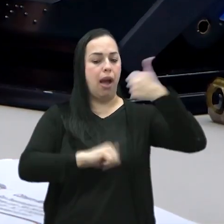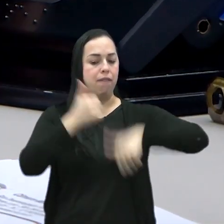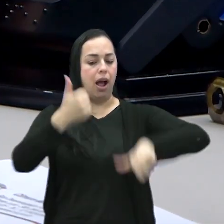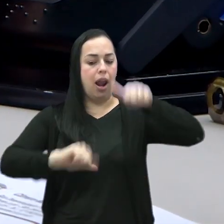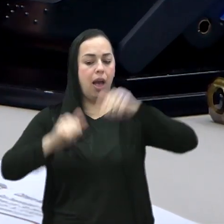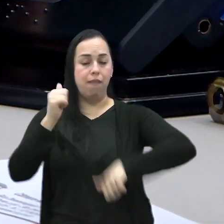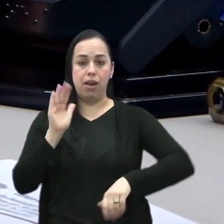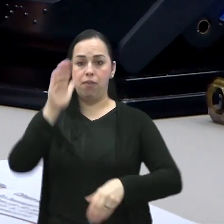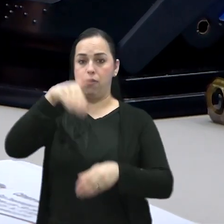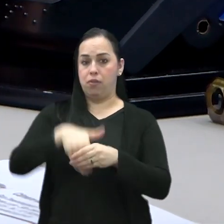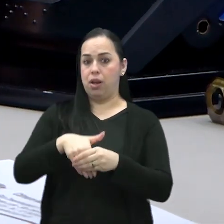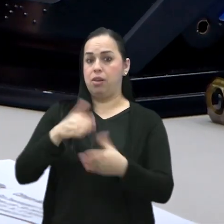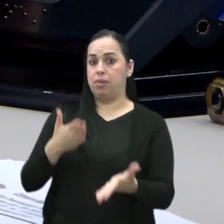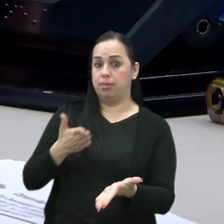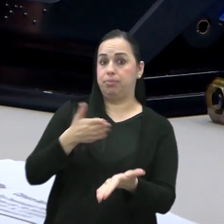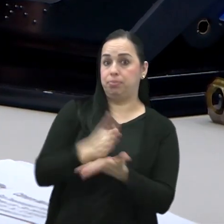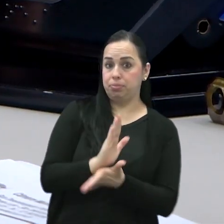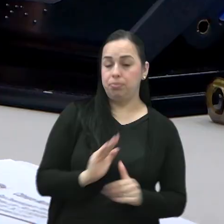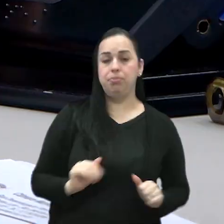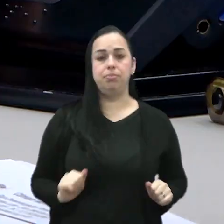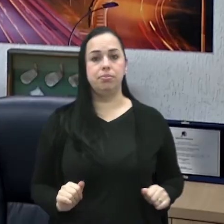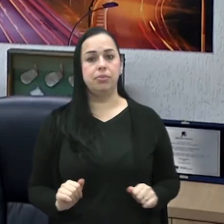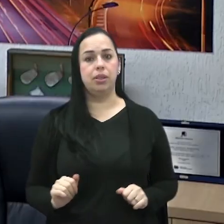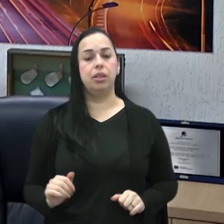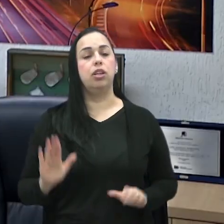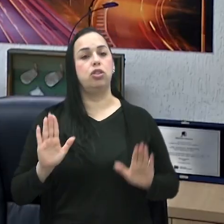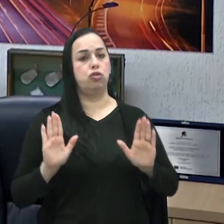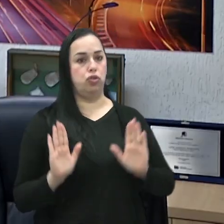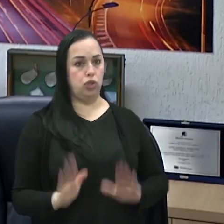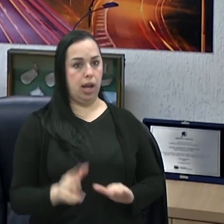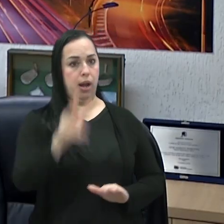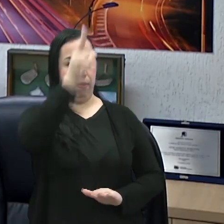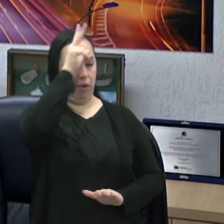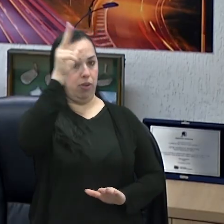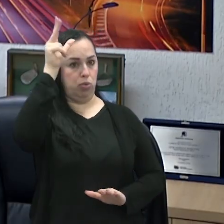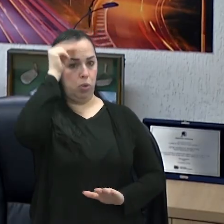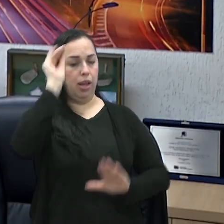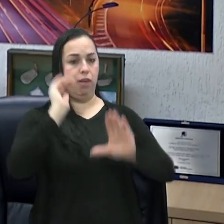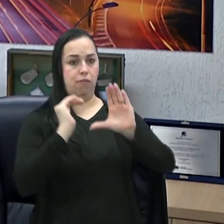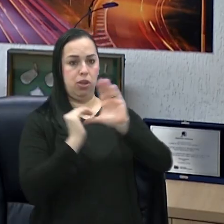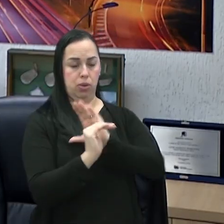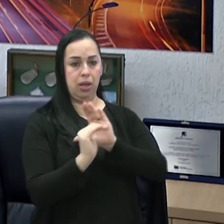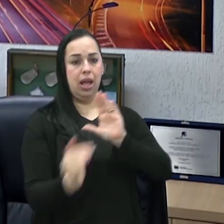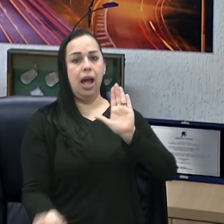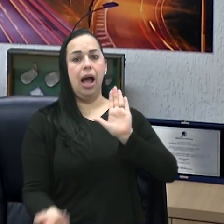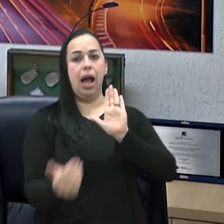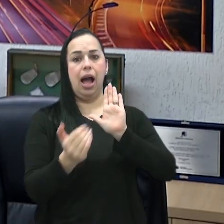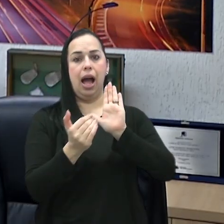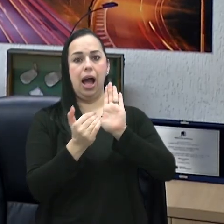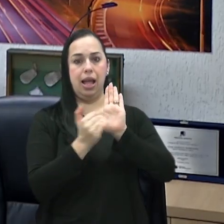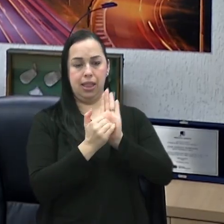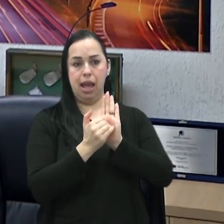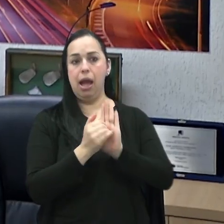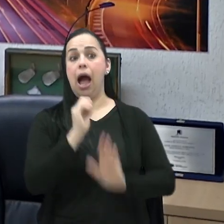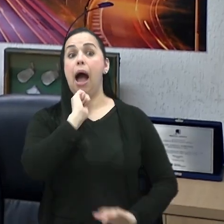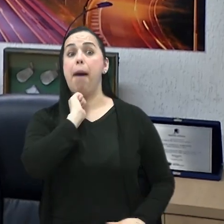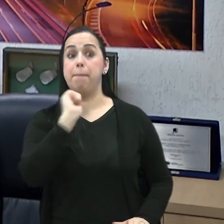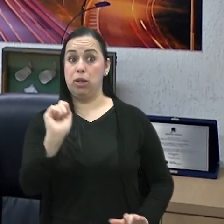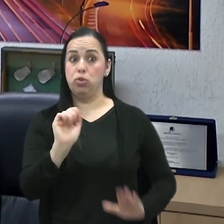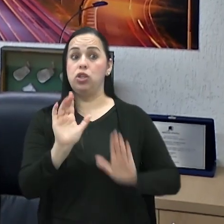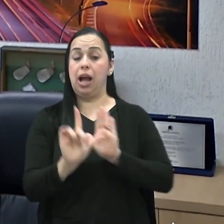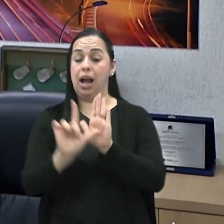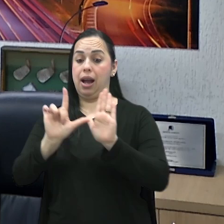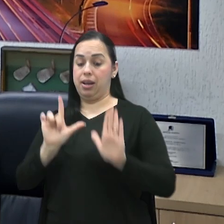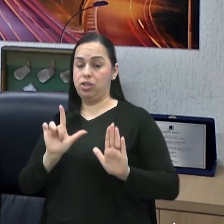a apreciação e votação dos vereadores. Nós enviamos, como a lei preconiza, até o último dia de